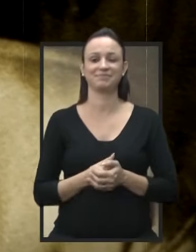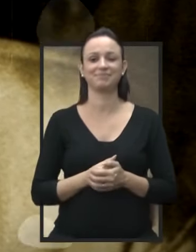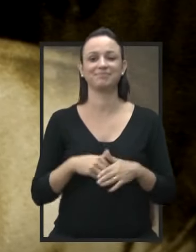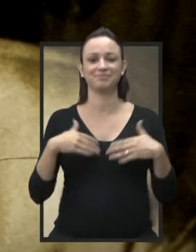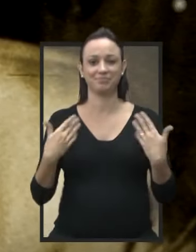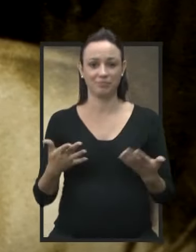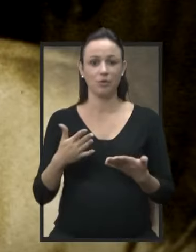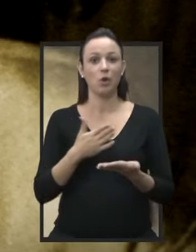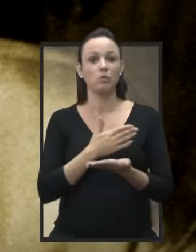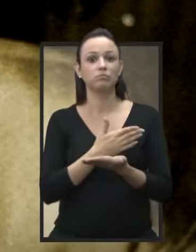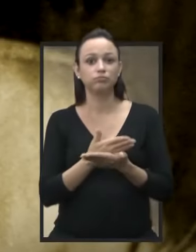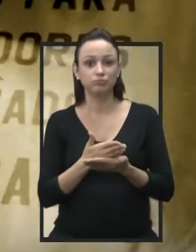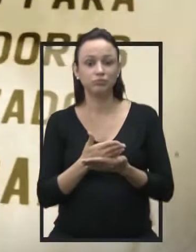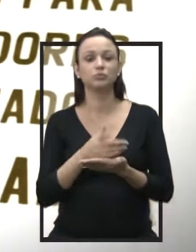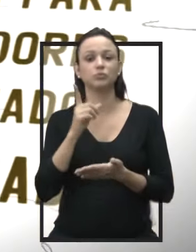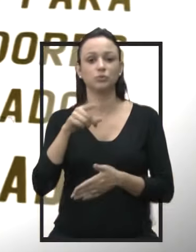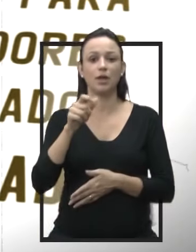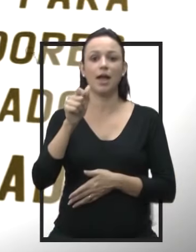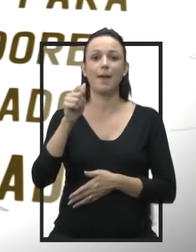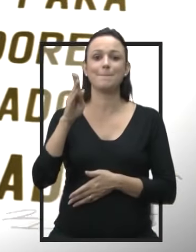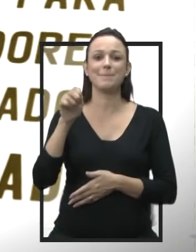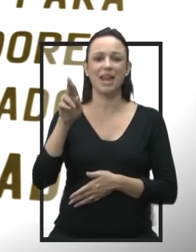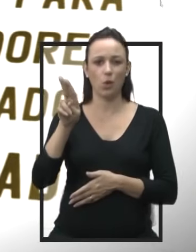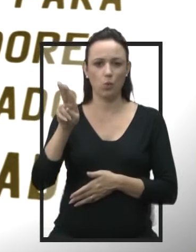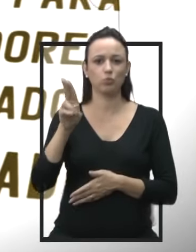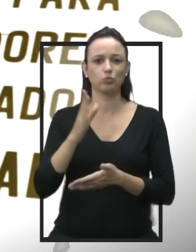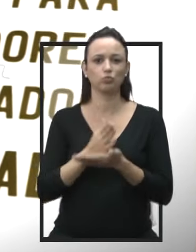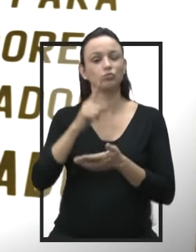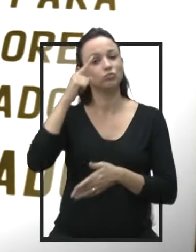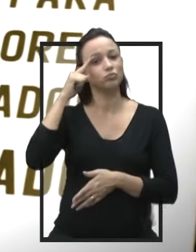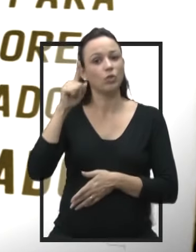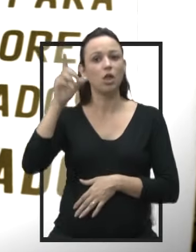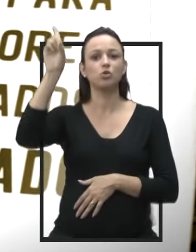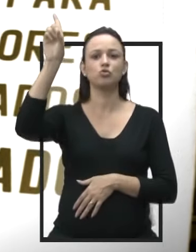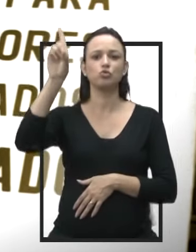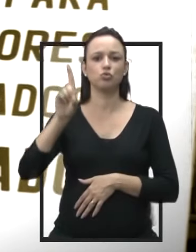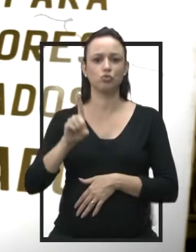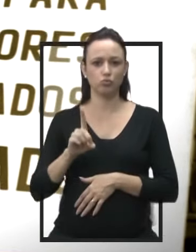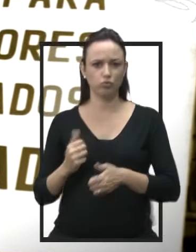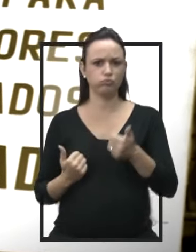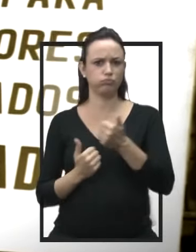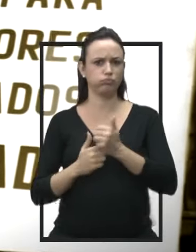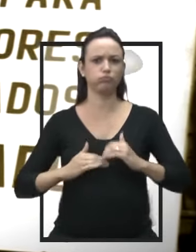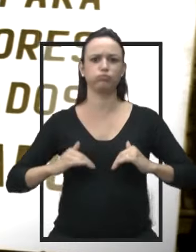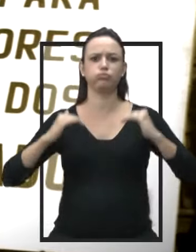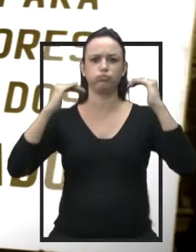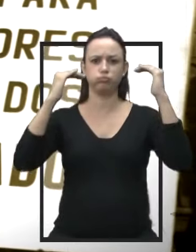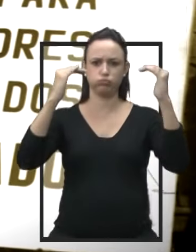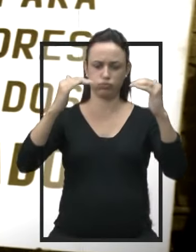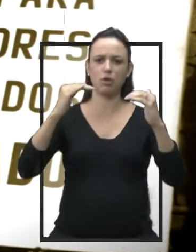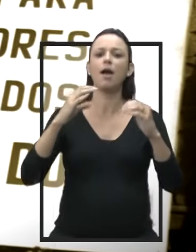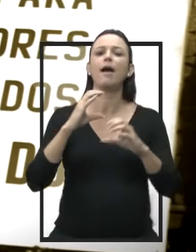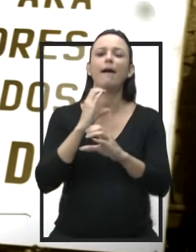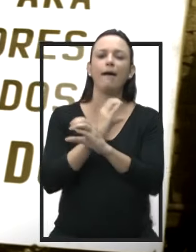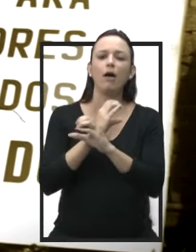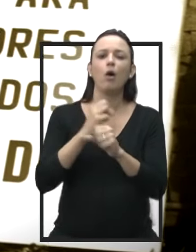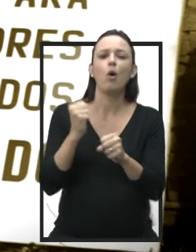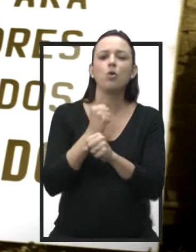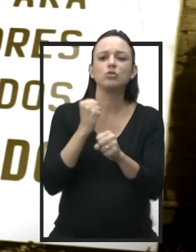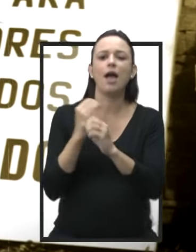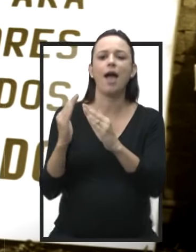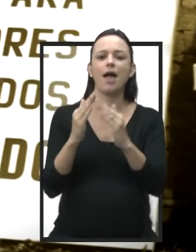1966. Logo que assumiu, Abreu Sodré nomeou Zezinho Magalhães diretor superintendente da Caixa de Casas para